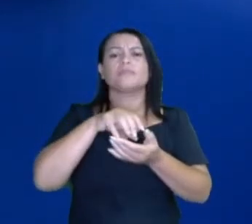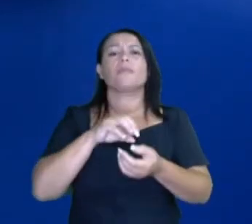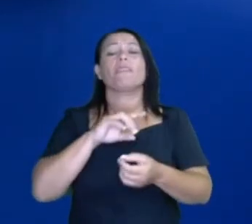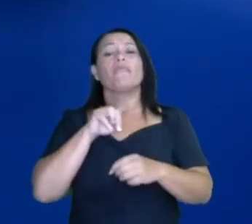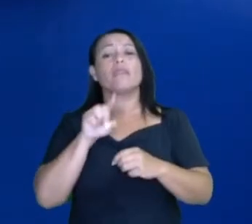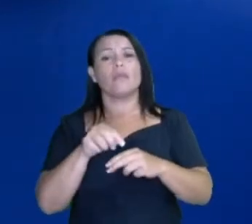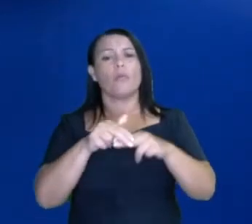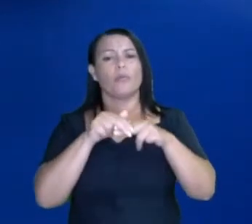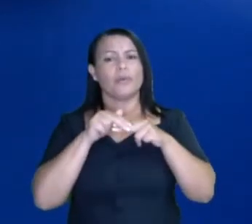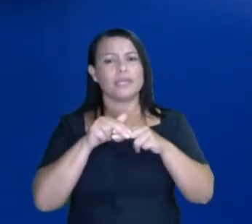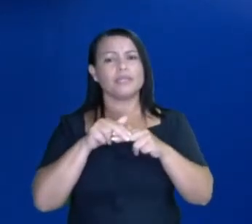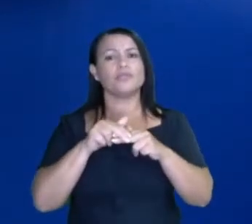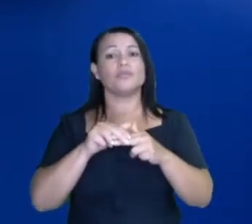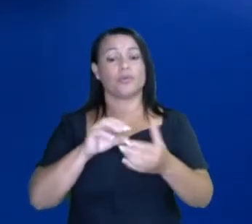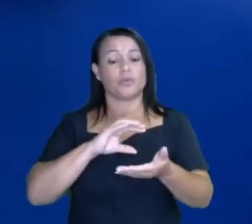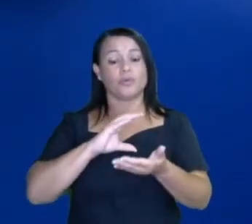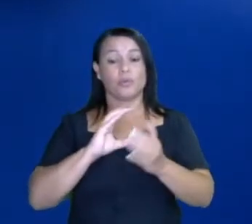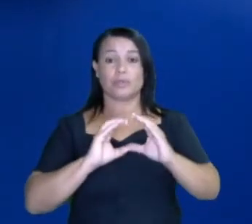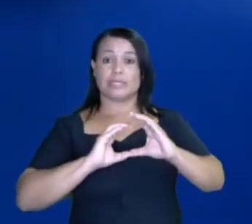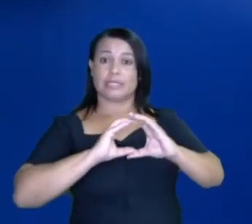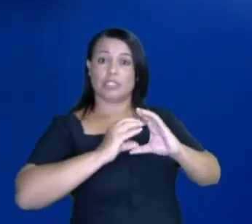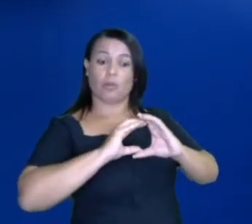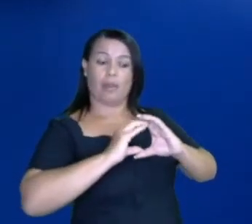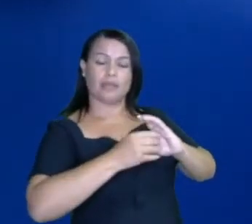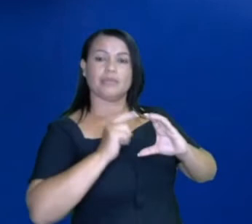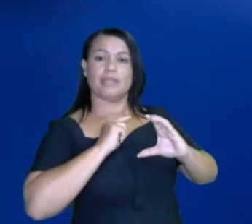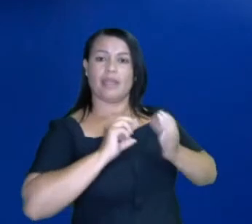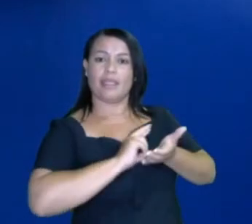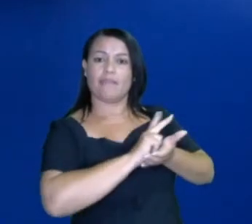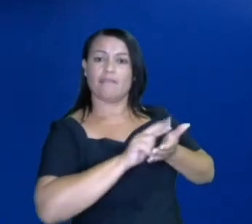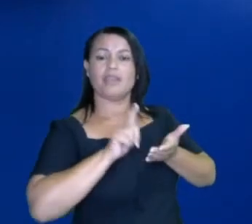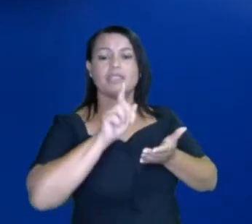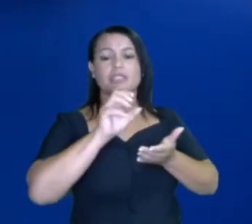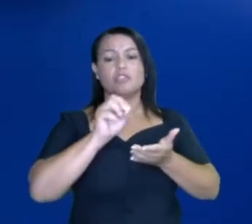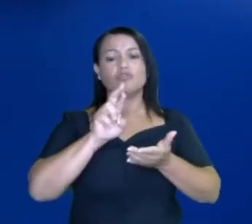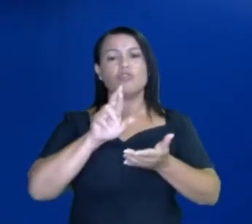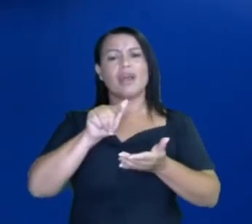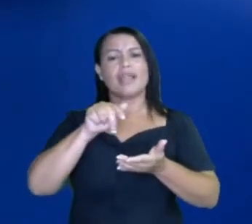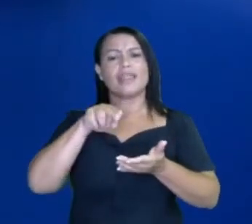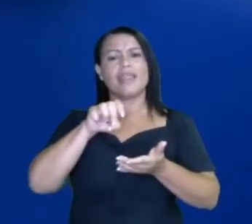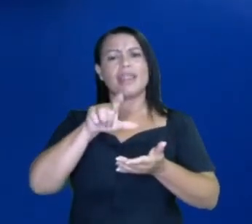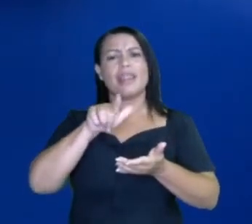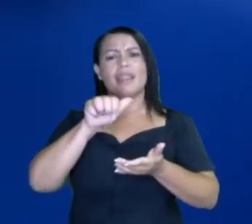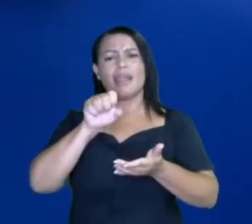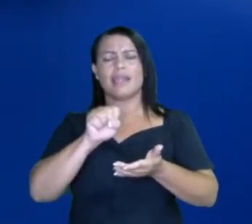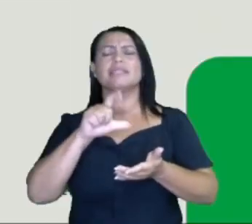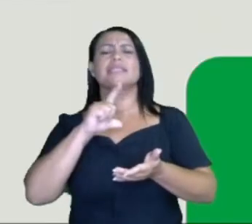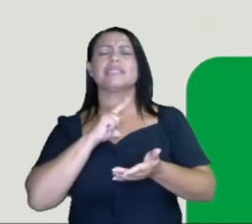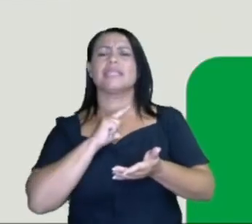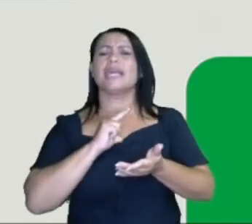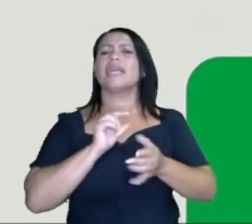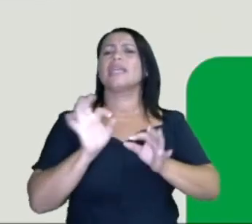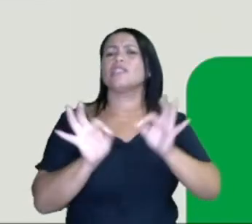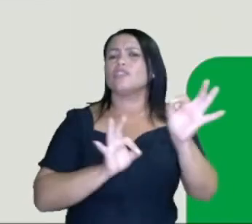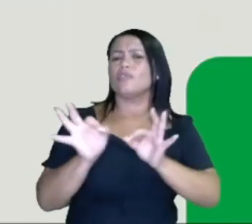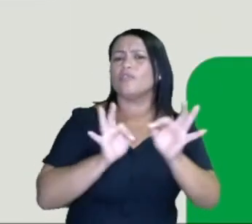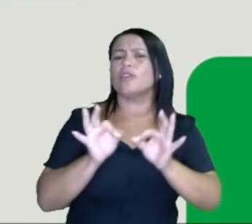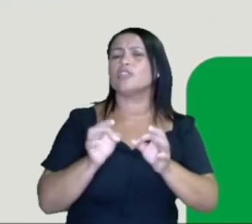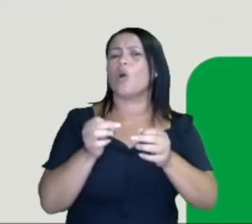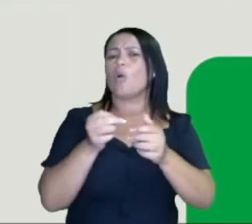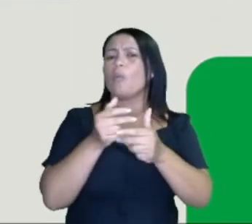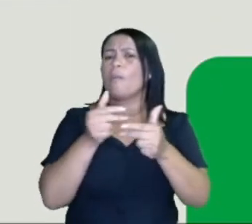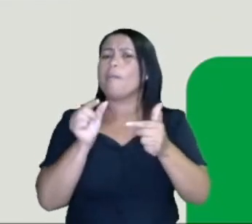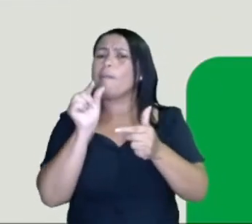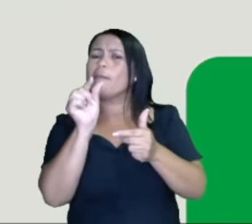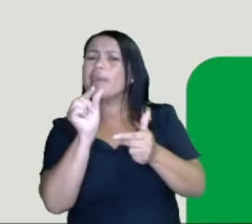Portanto, nesse citoplasma, que são encontradas várias organelas, que são estruturas que funcionam como pequenos órgãos dentro